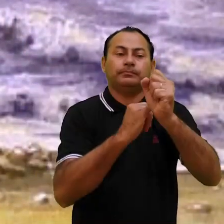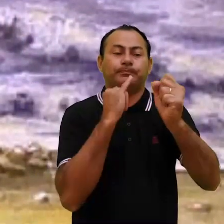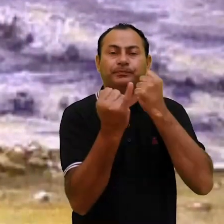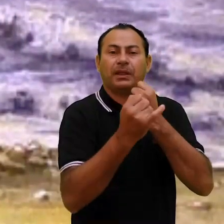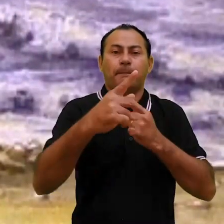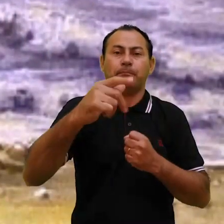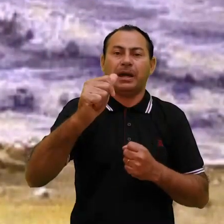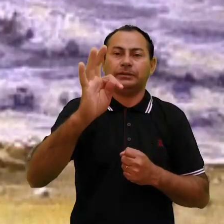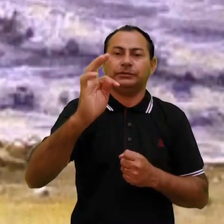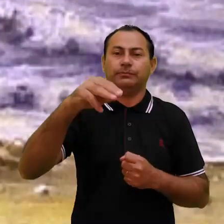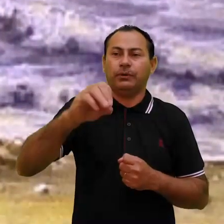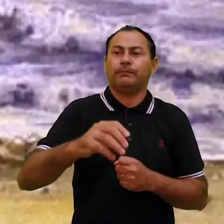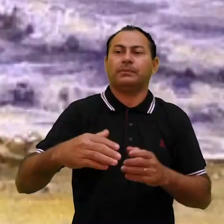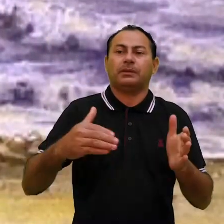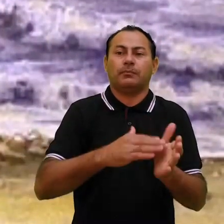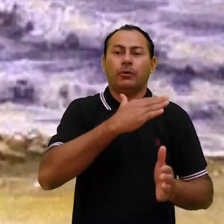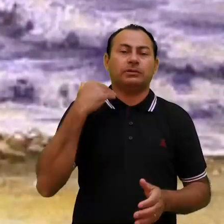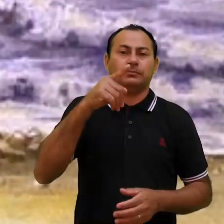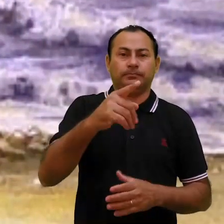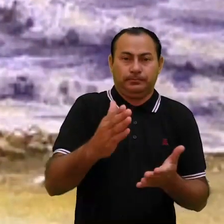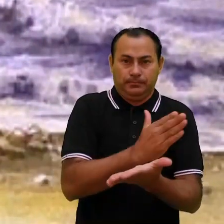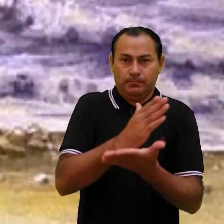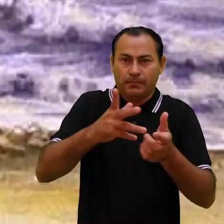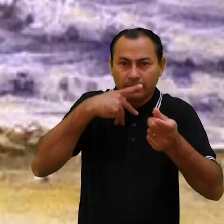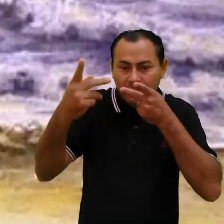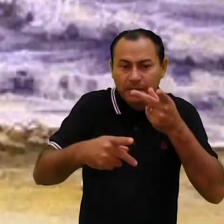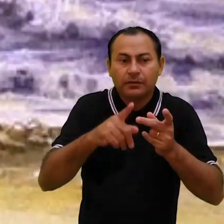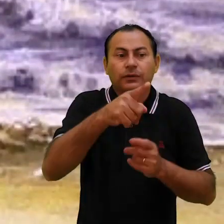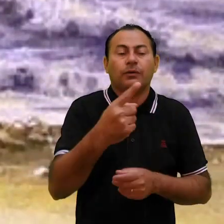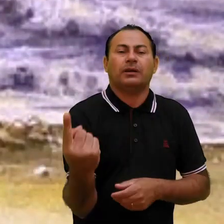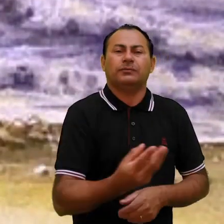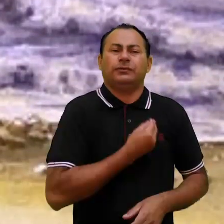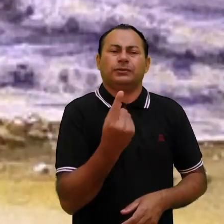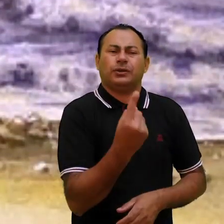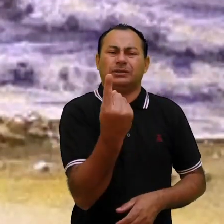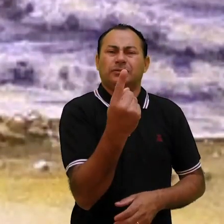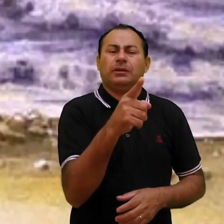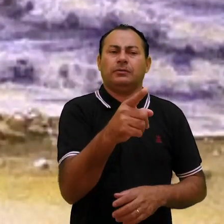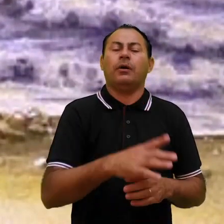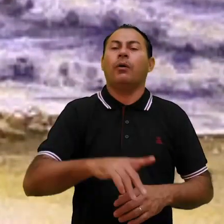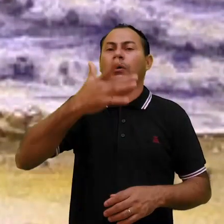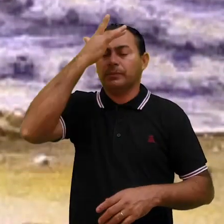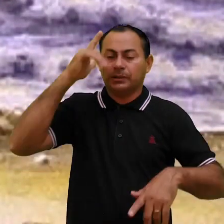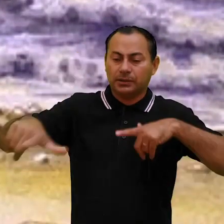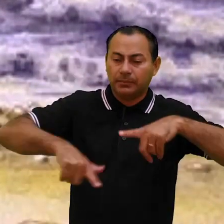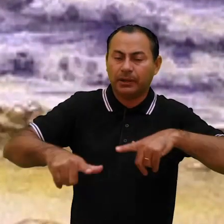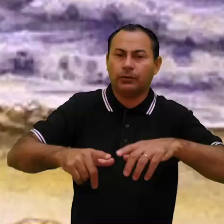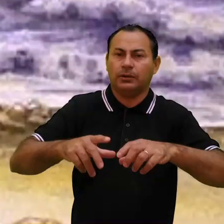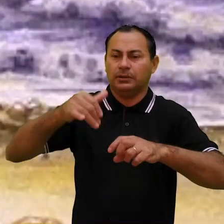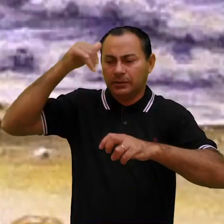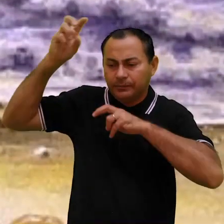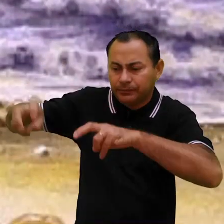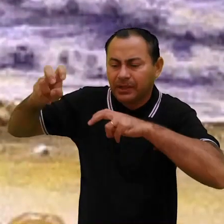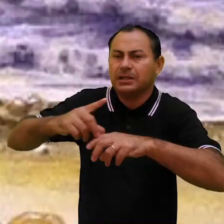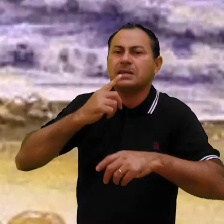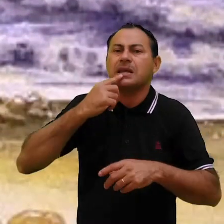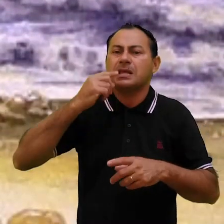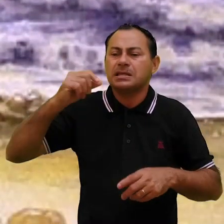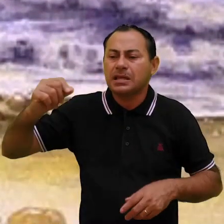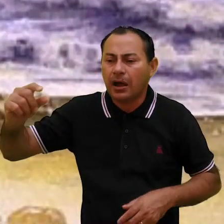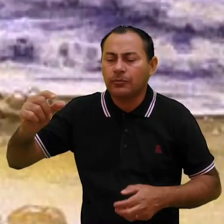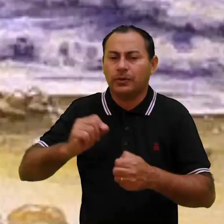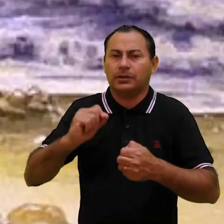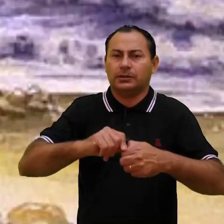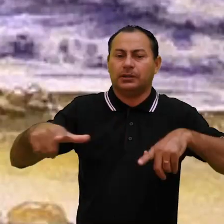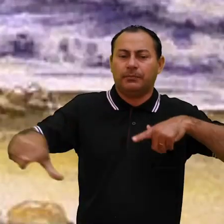que ele morresse por lá. Alguns dizem que ele ficou lá sozinho, outros que trabalhou nas minas de sal,